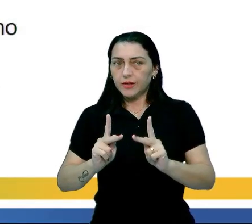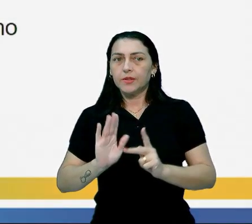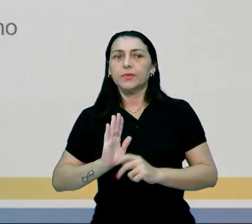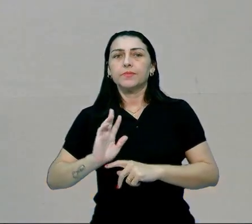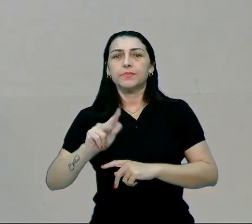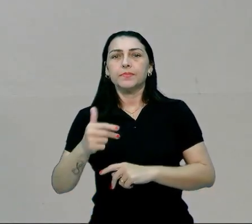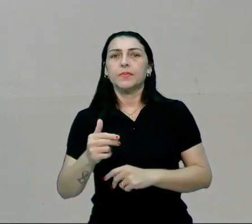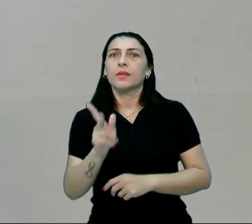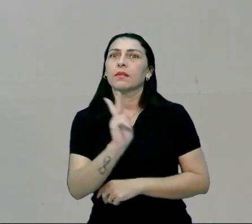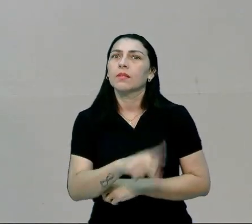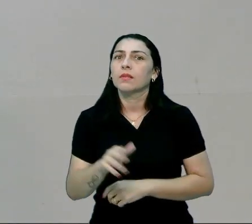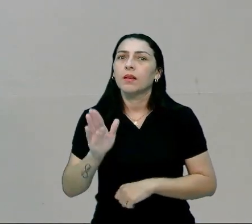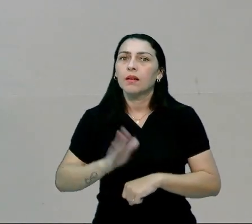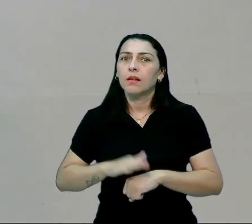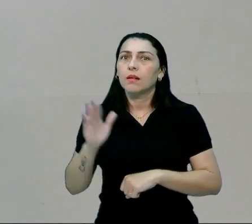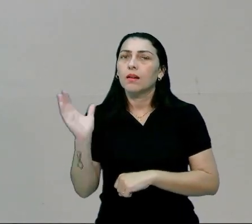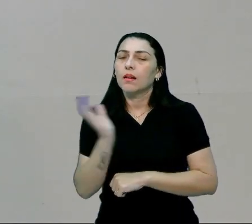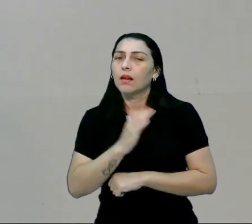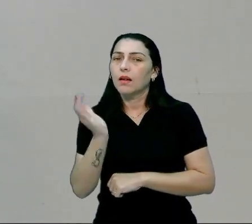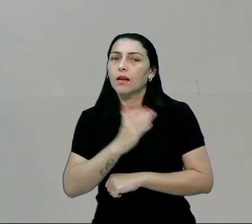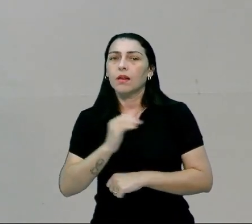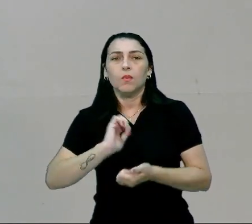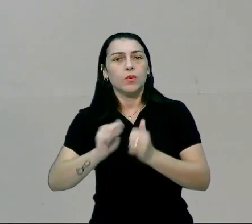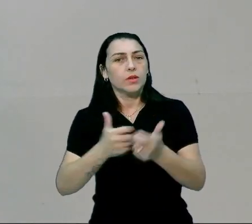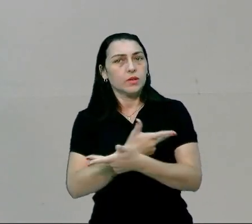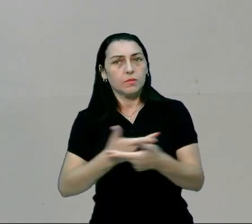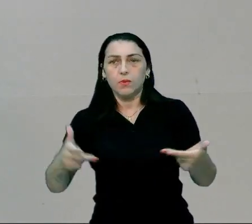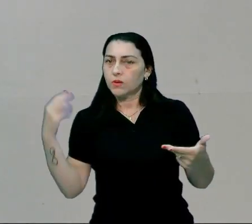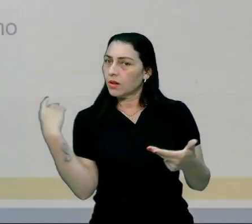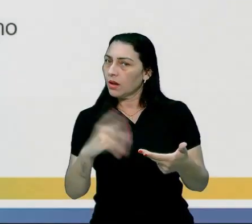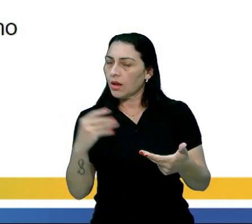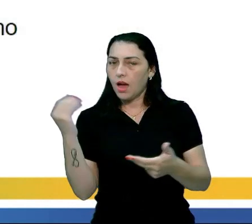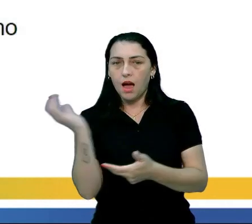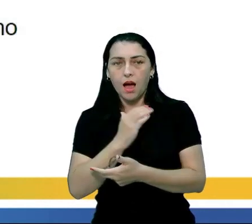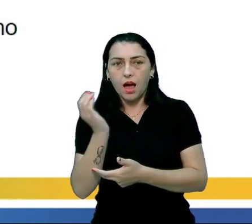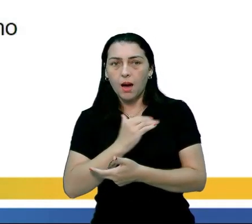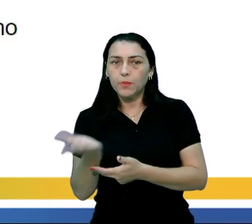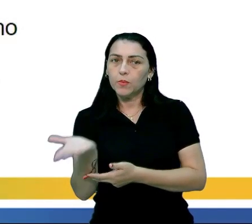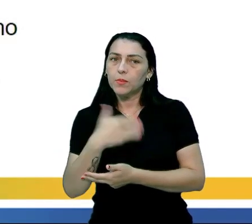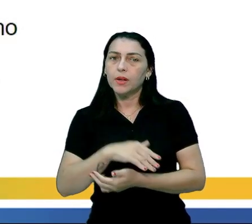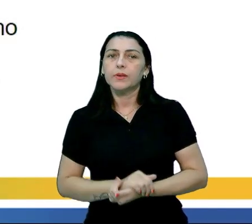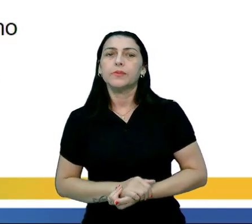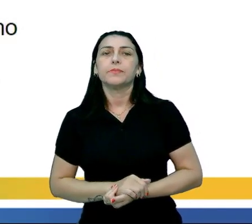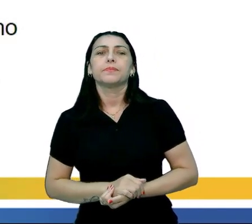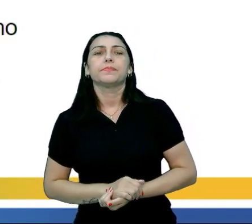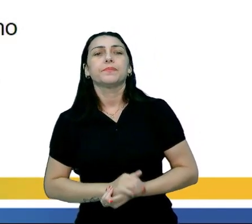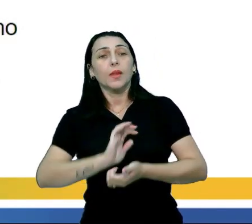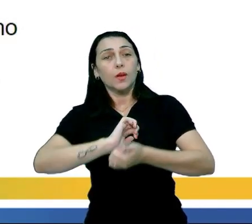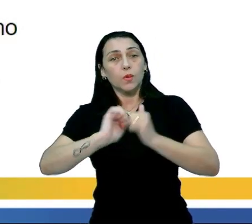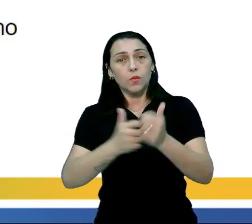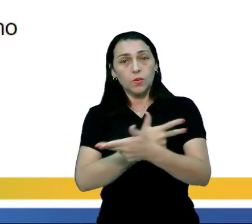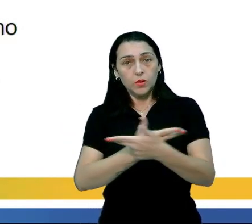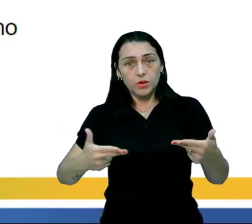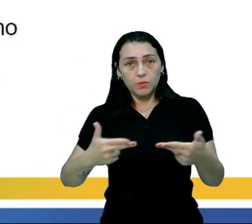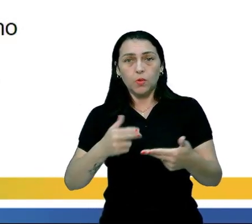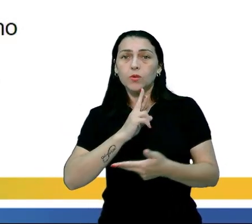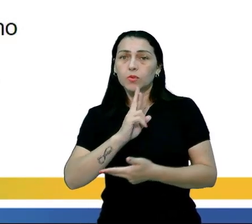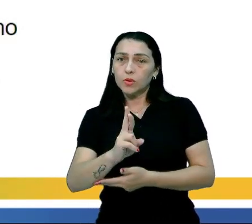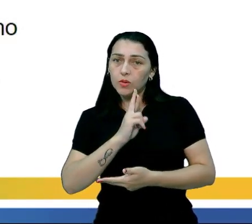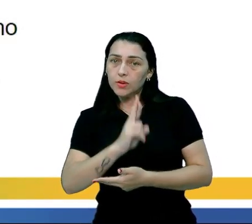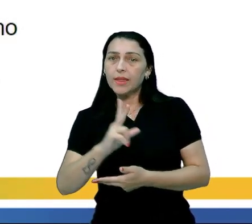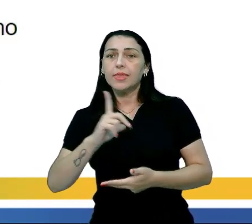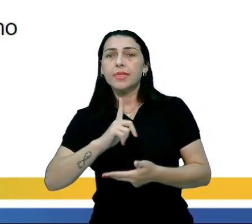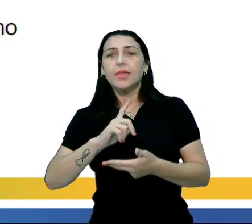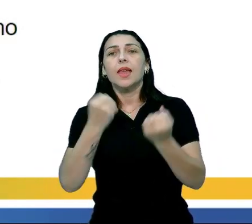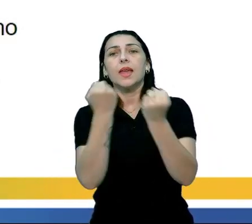avança. Professor, isso é maratona? Praticamente é esporte, meu amor. Esporte aqui é de com força. Vamos lá. Mais uma questão, Enem 2011, o